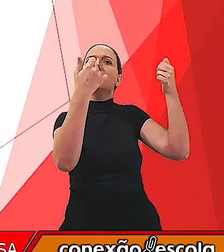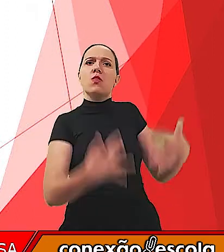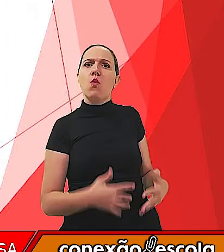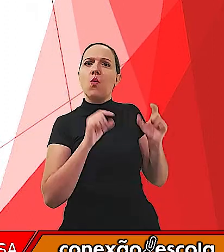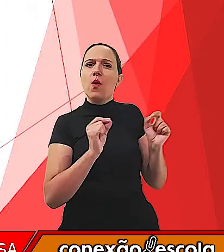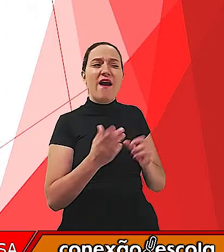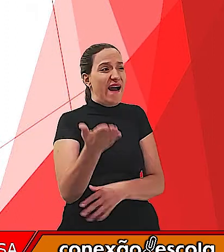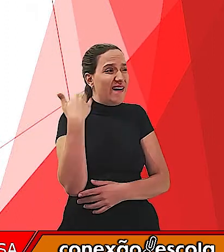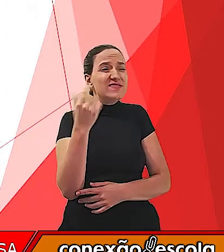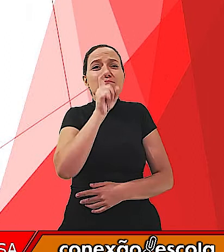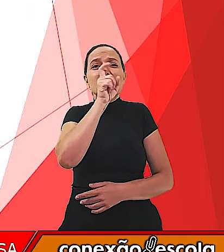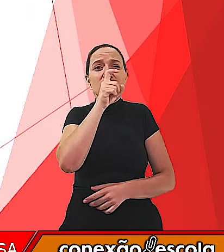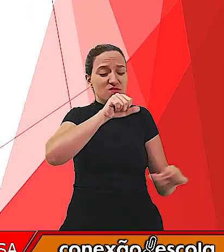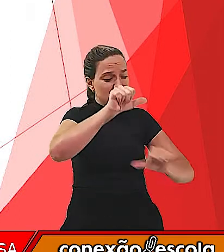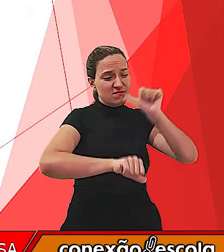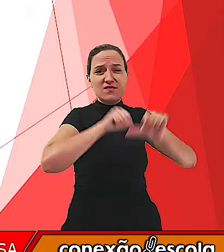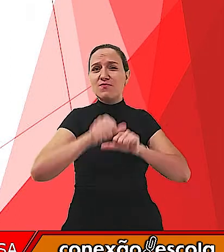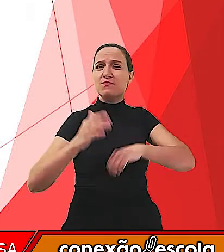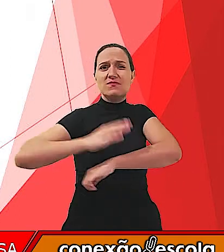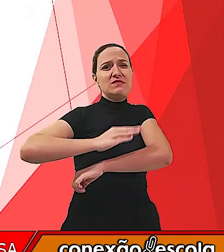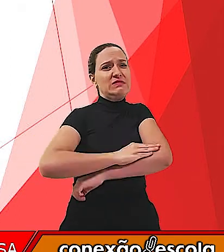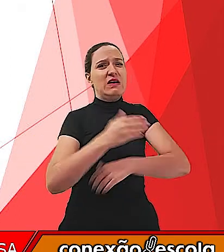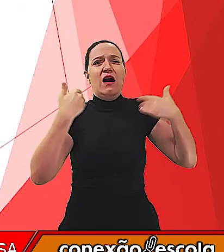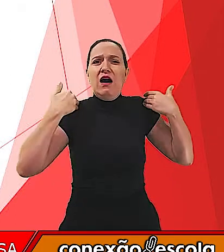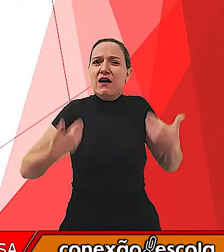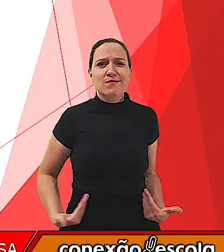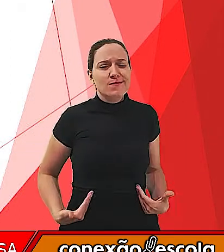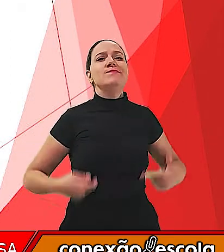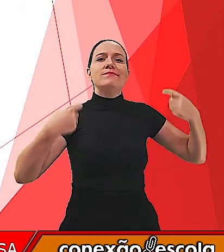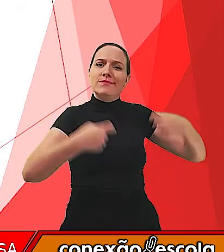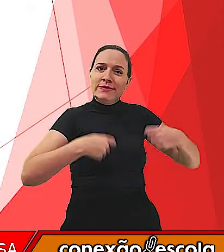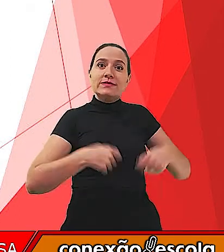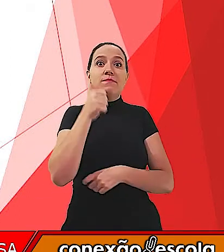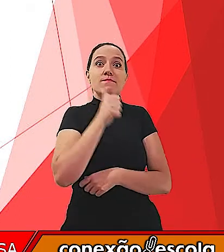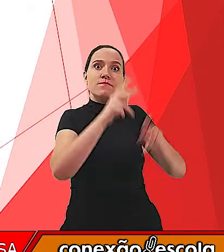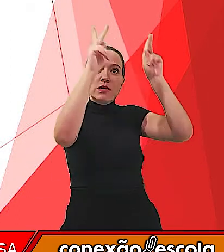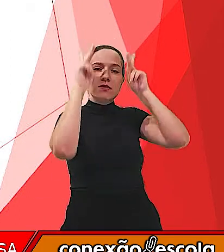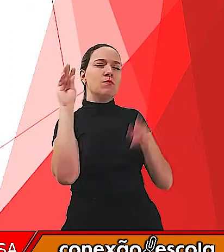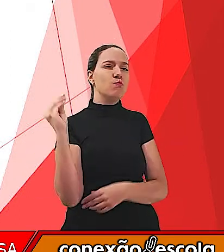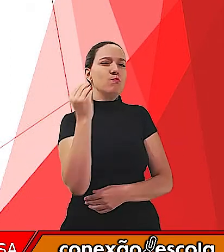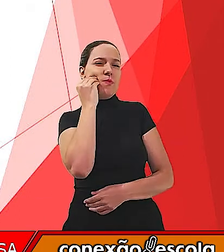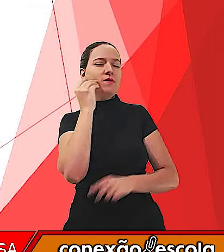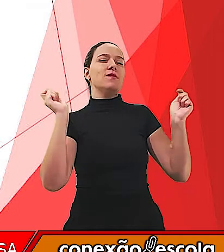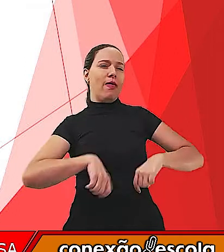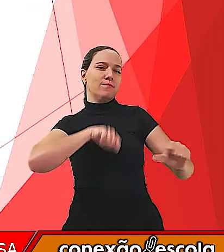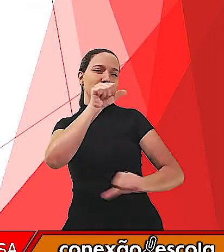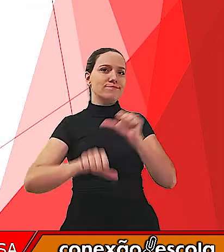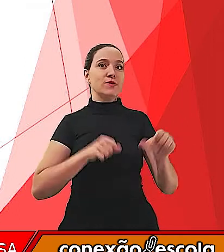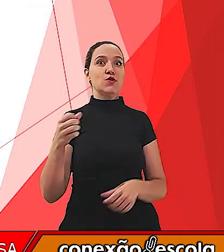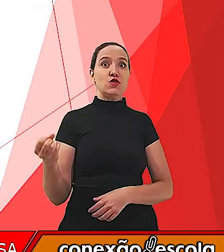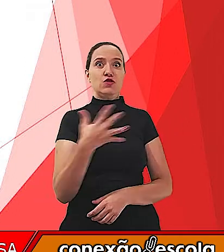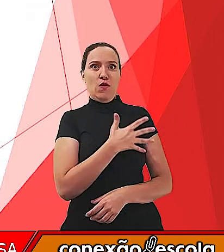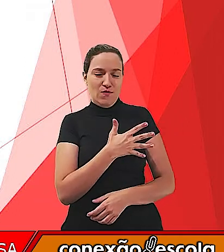uma bruxa o havia transformado em sapo e somente o beijo de uma donzela acabaria com o feitiço.